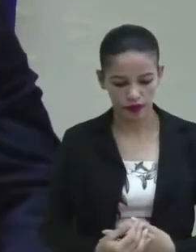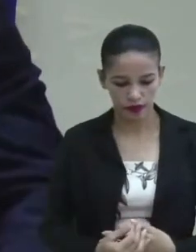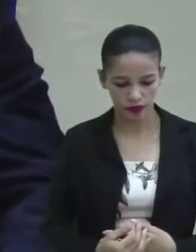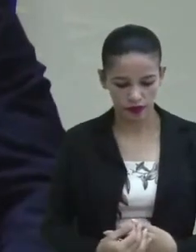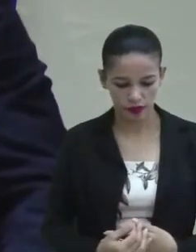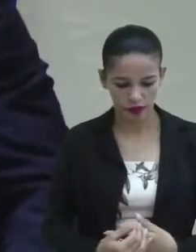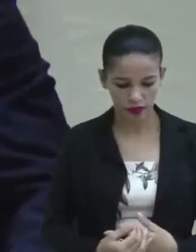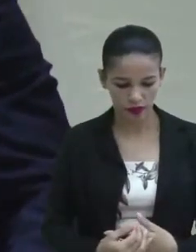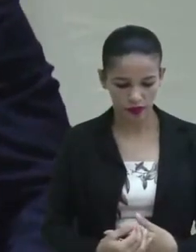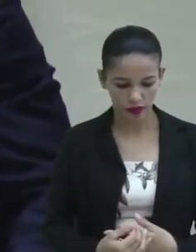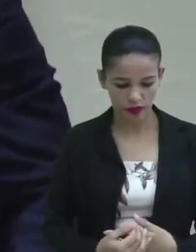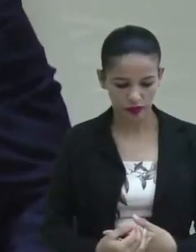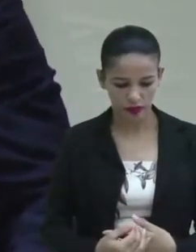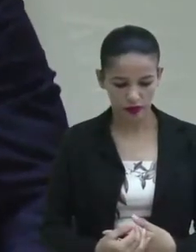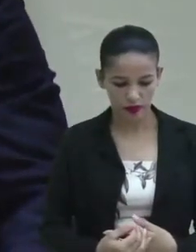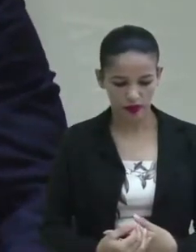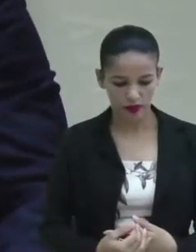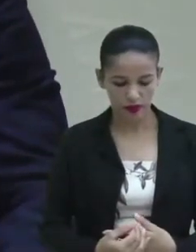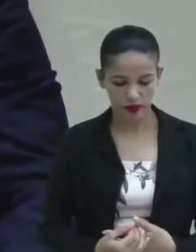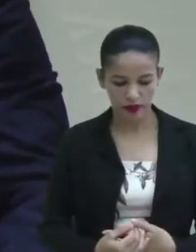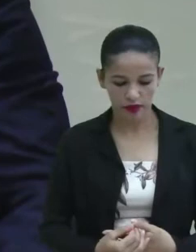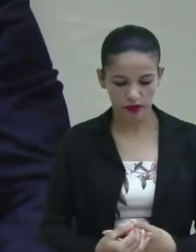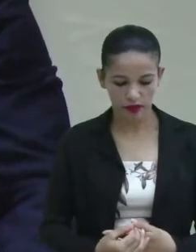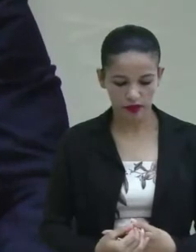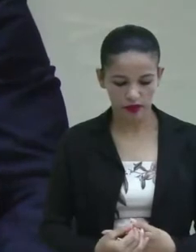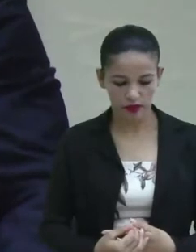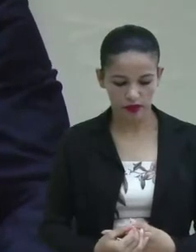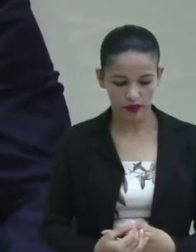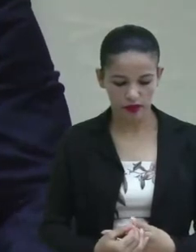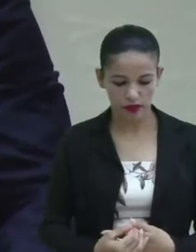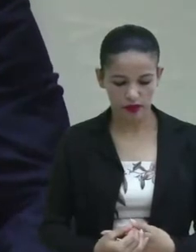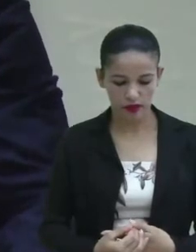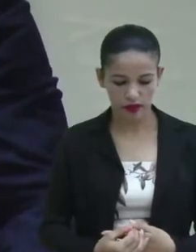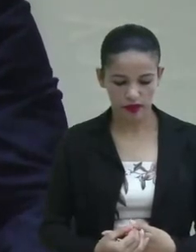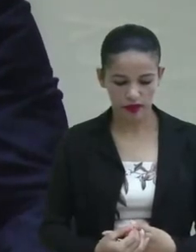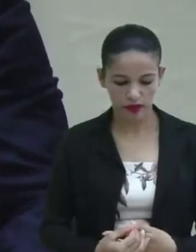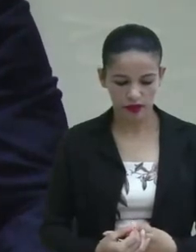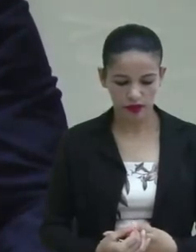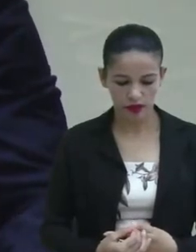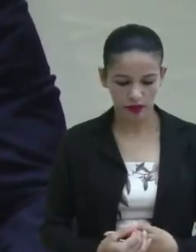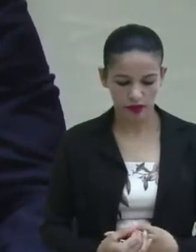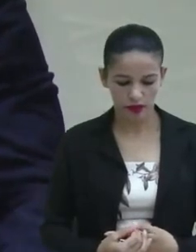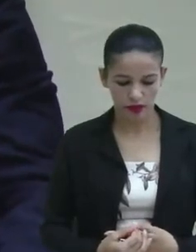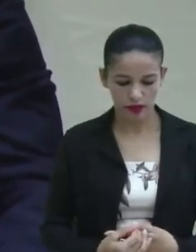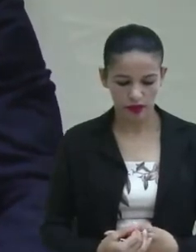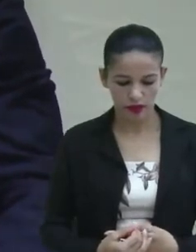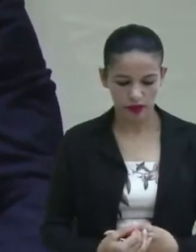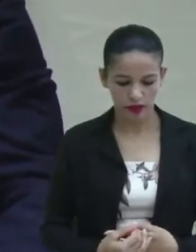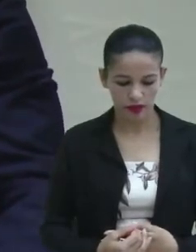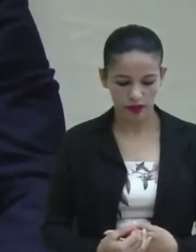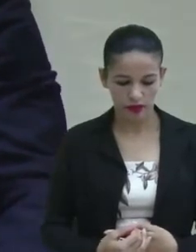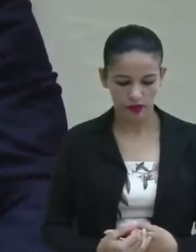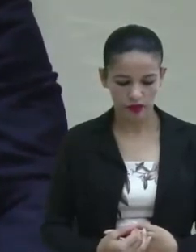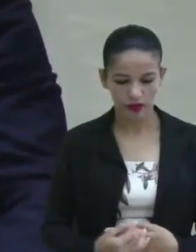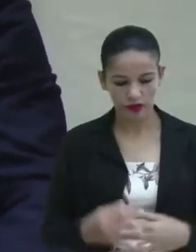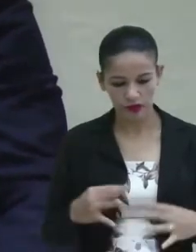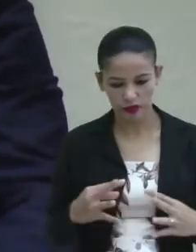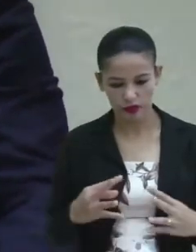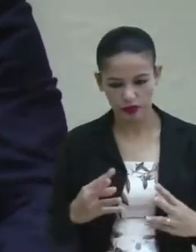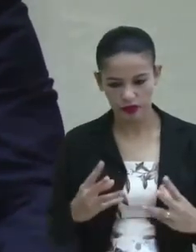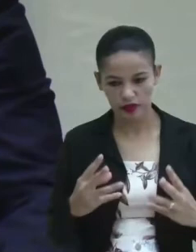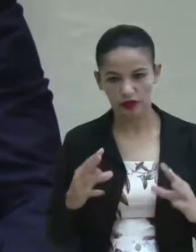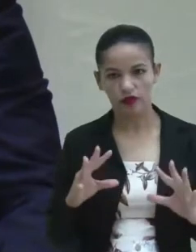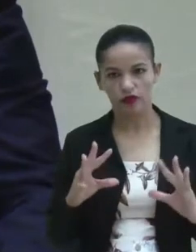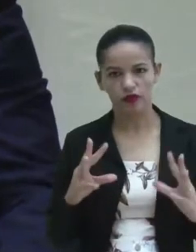a LDO trava um pouco a pauta. Mas diante de todas as diretrizes que aqui foram colocadas, nós vamos agora lançar o PPA,